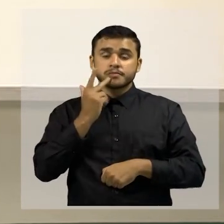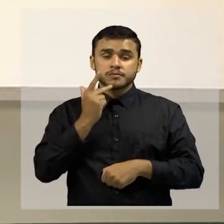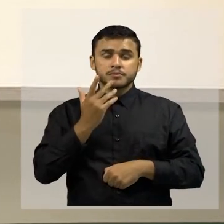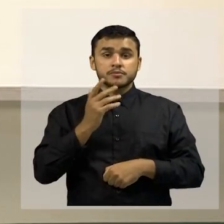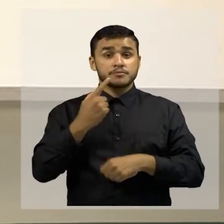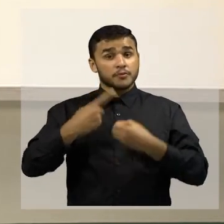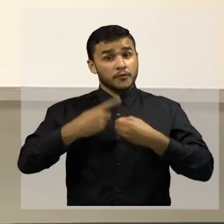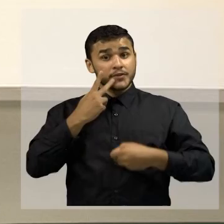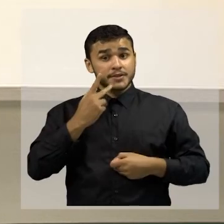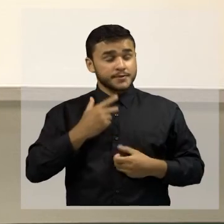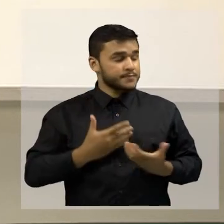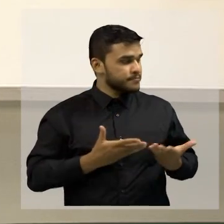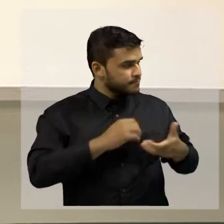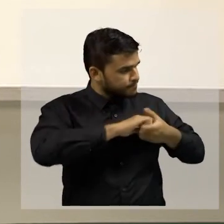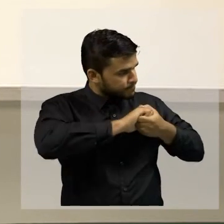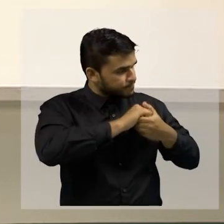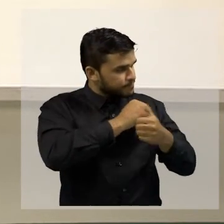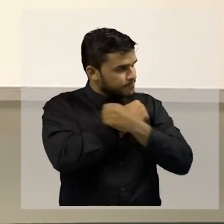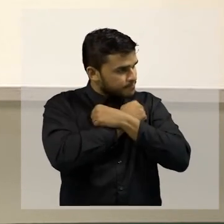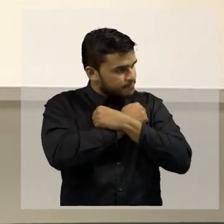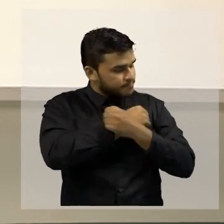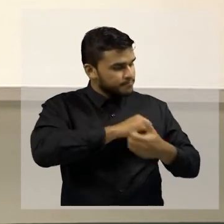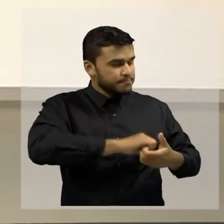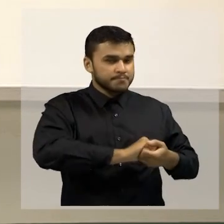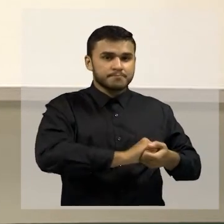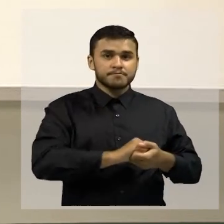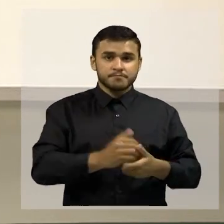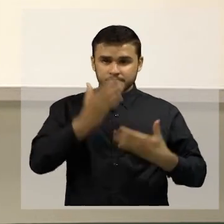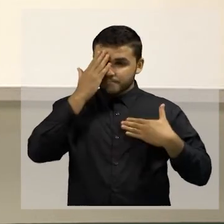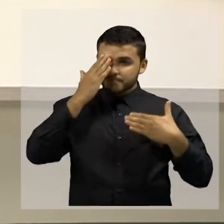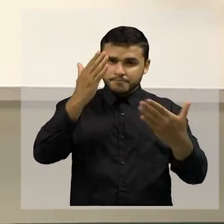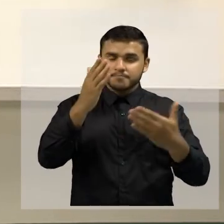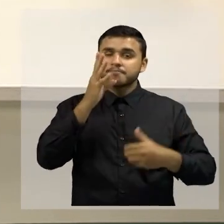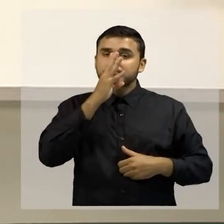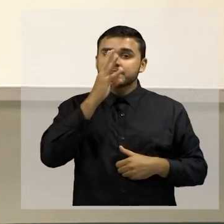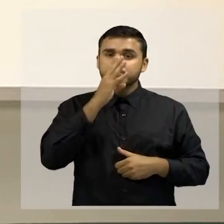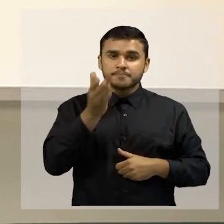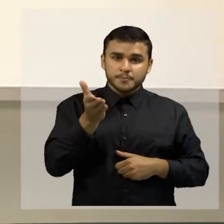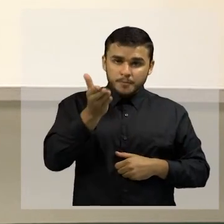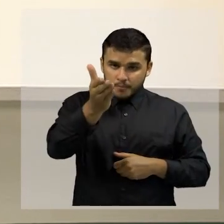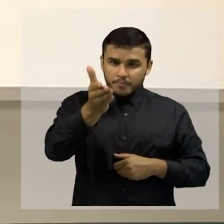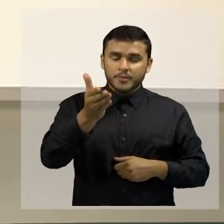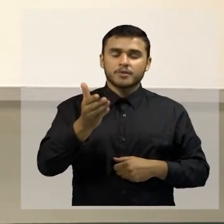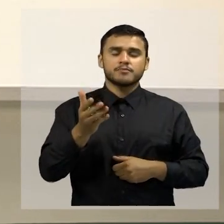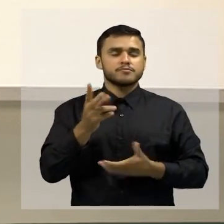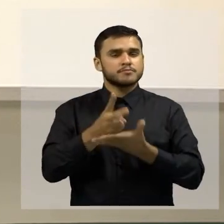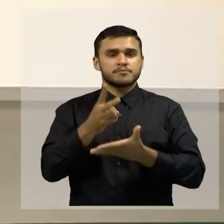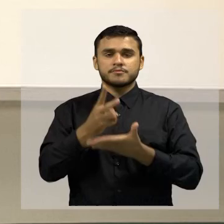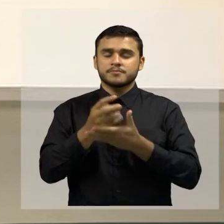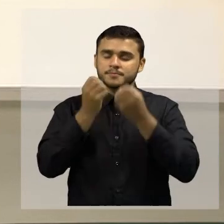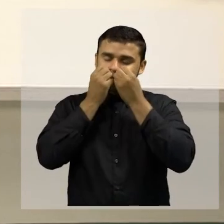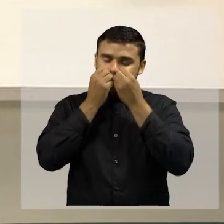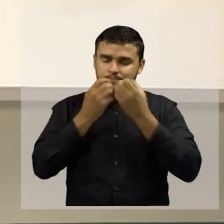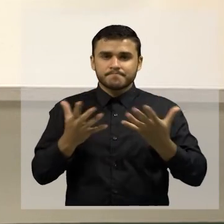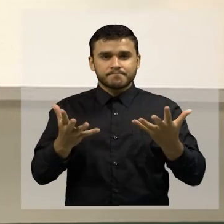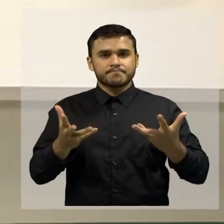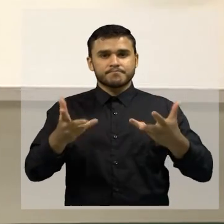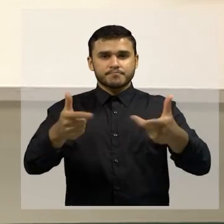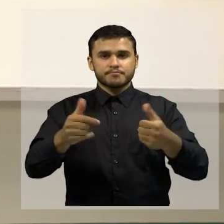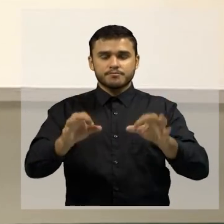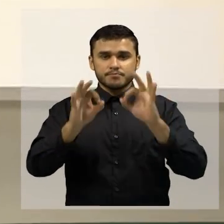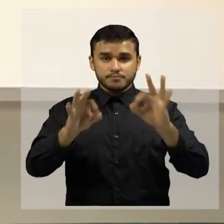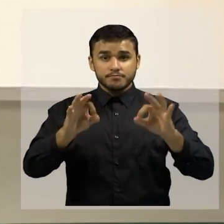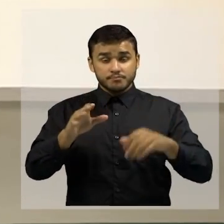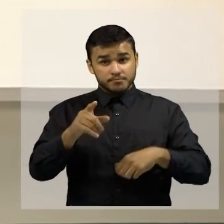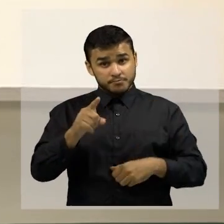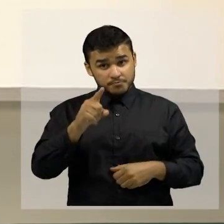abraço, até a nossa próxima oportunidade. Né? Obrigado a você também, telespectador, pela audiência honrosa, você que é da